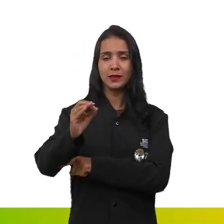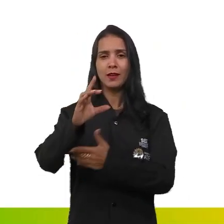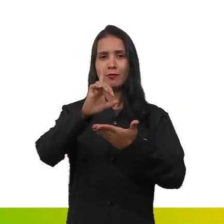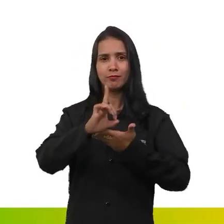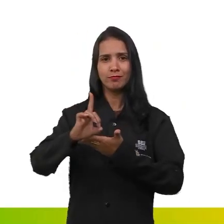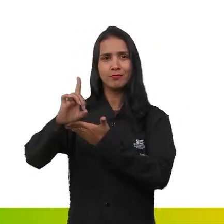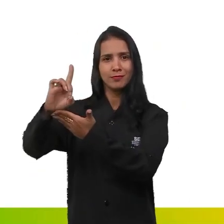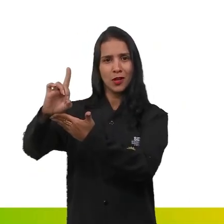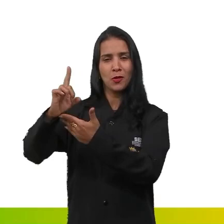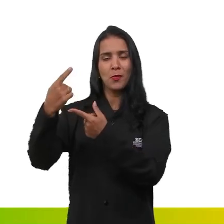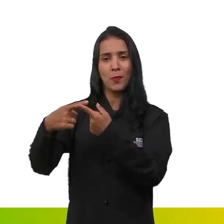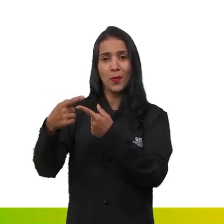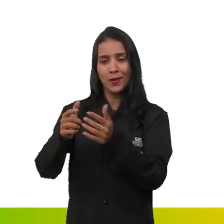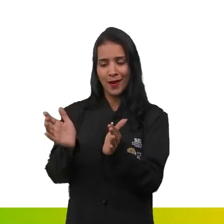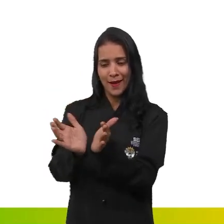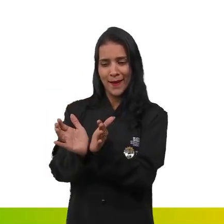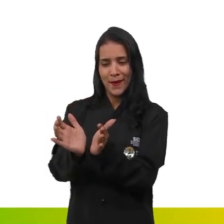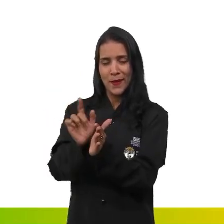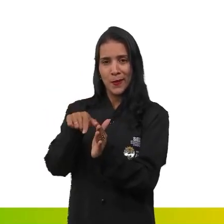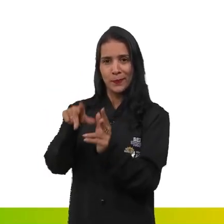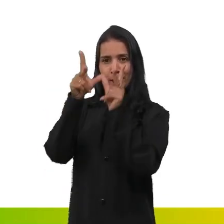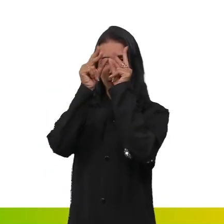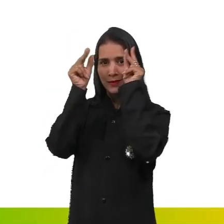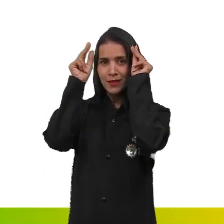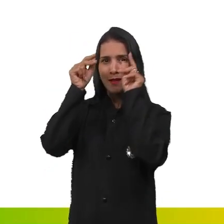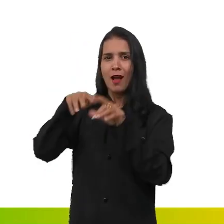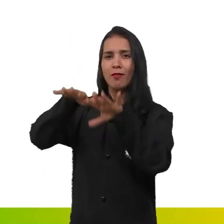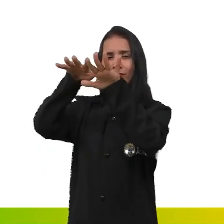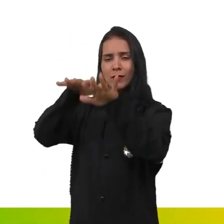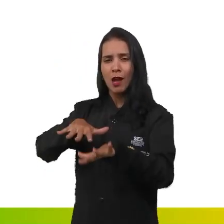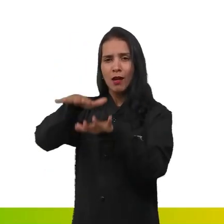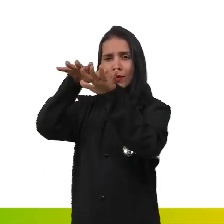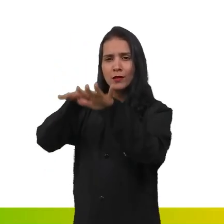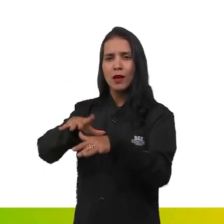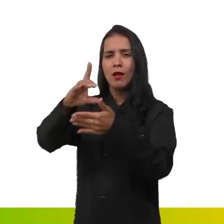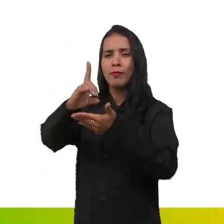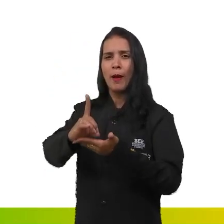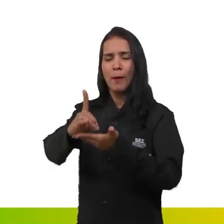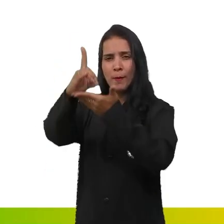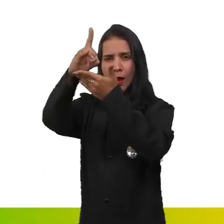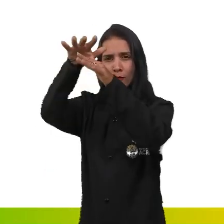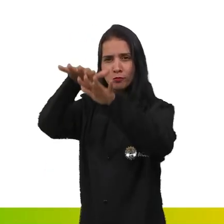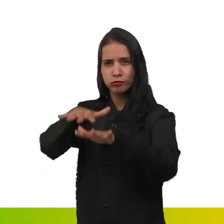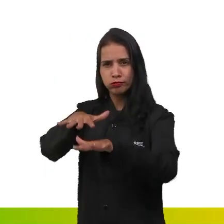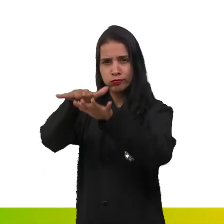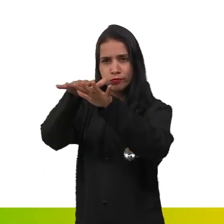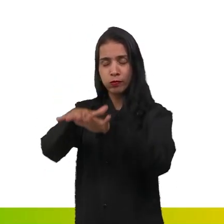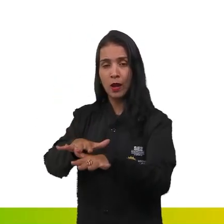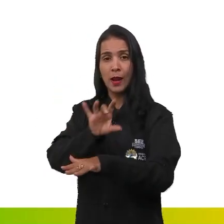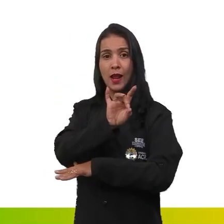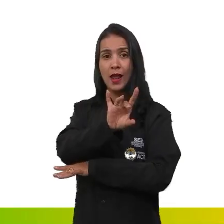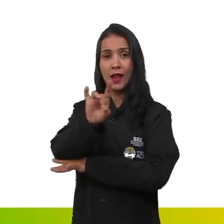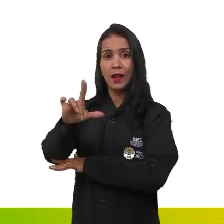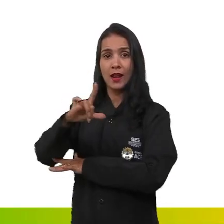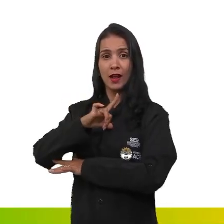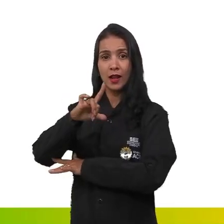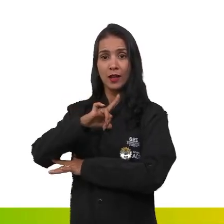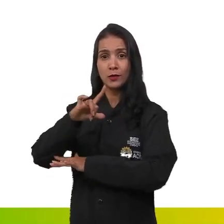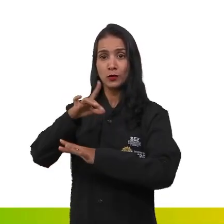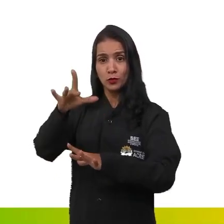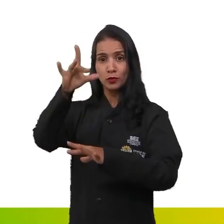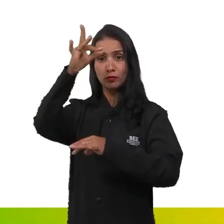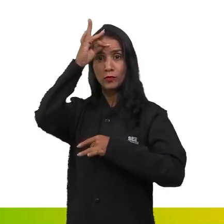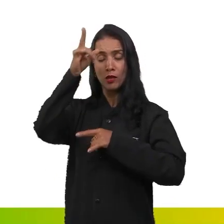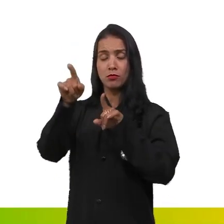deuses antropomorfos que habitavam o Monte Olimpo, cada um com personalidade, poderes e